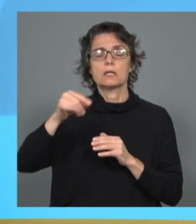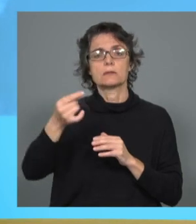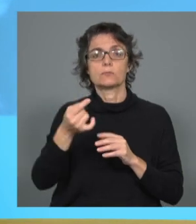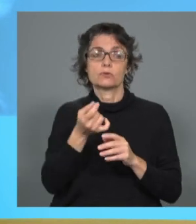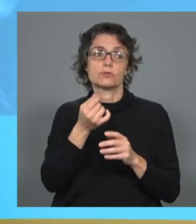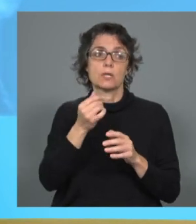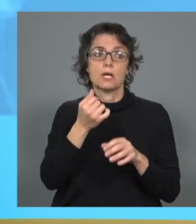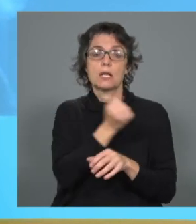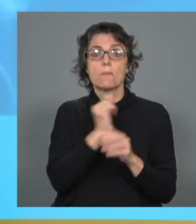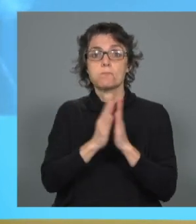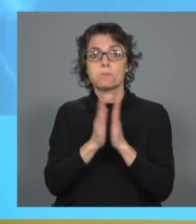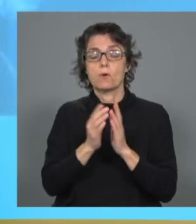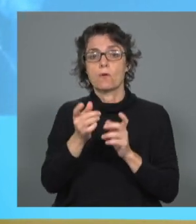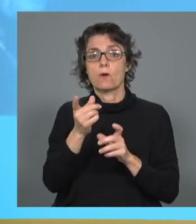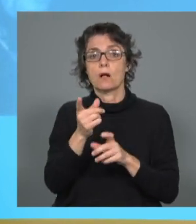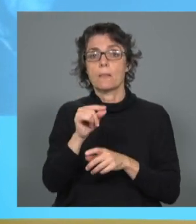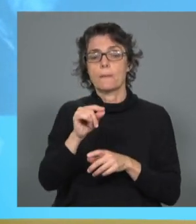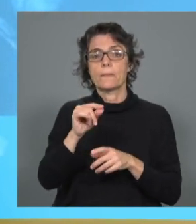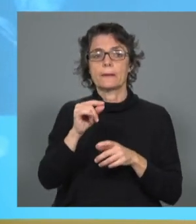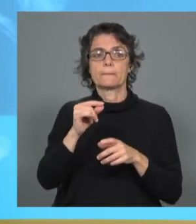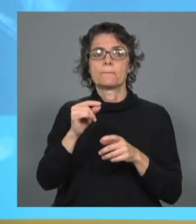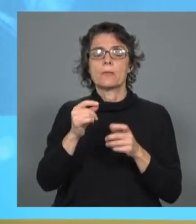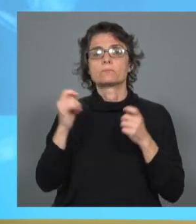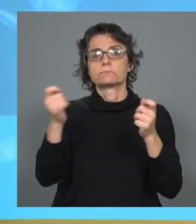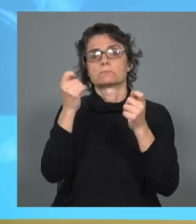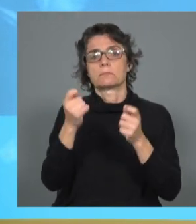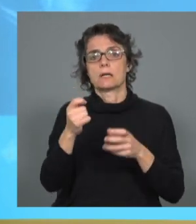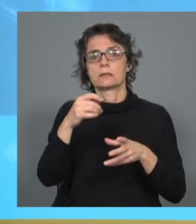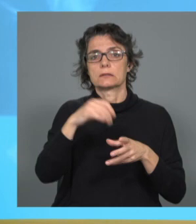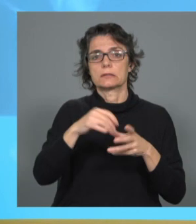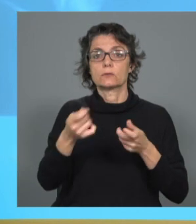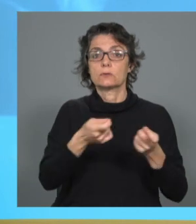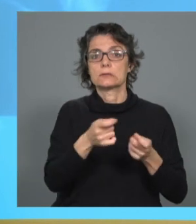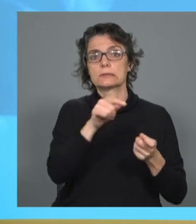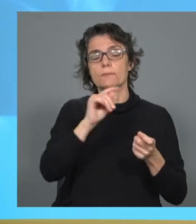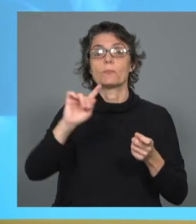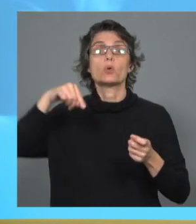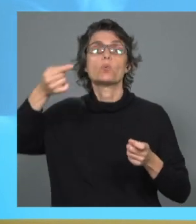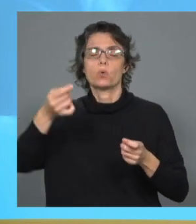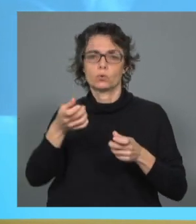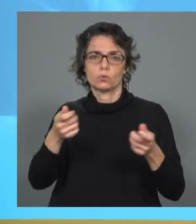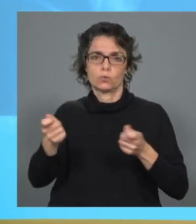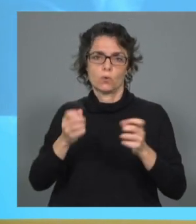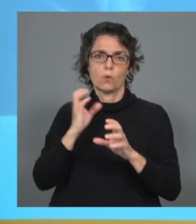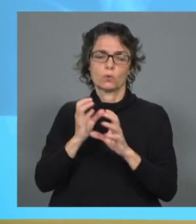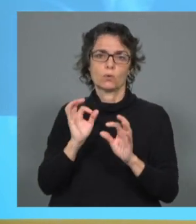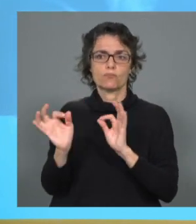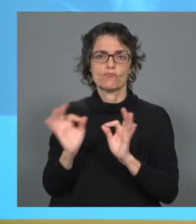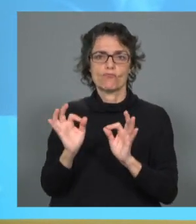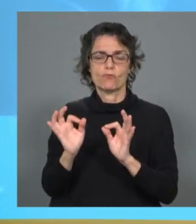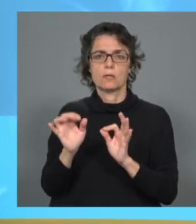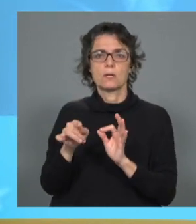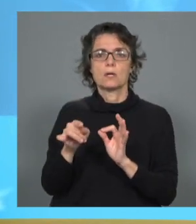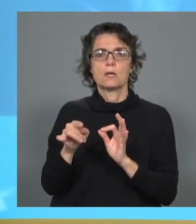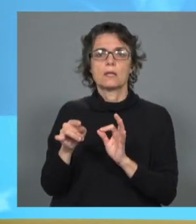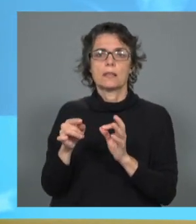para conseguirmos enviar um outro autocarro, que entretanto há de partir, mas foi assim, foi uma mobilização muito